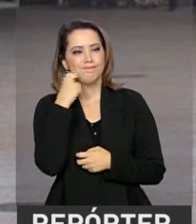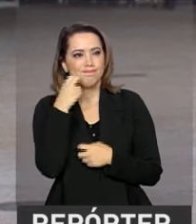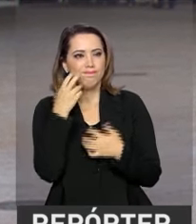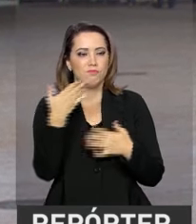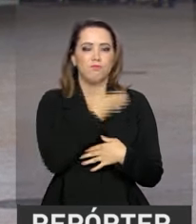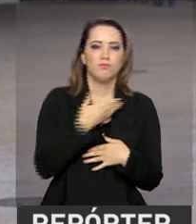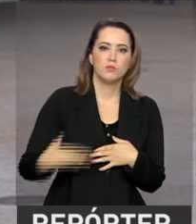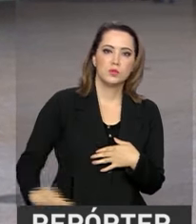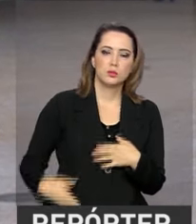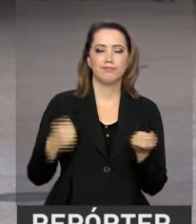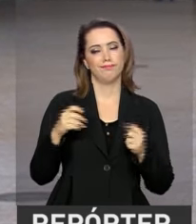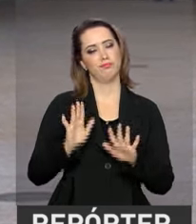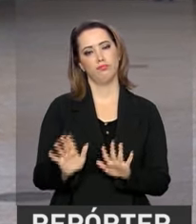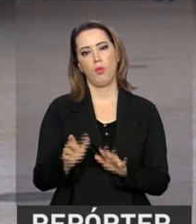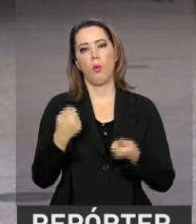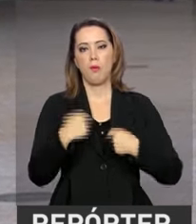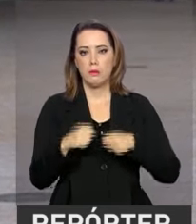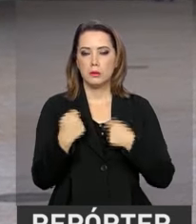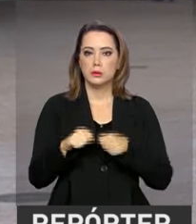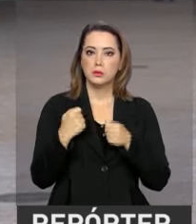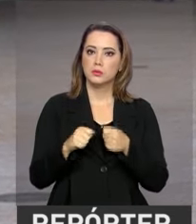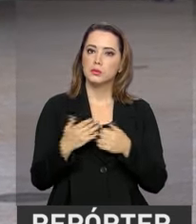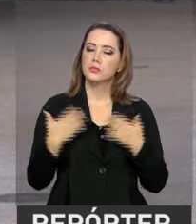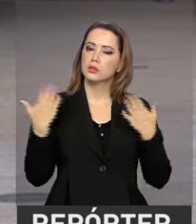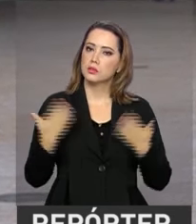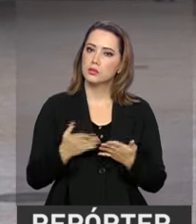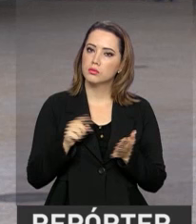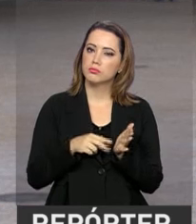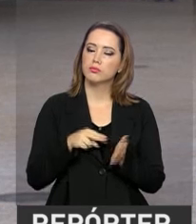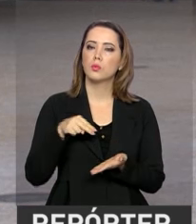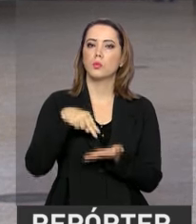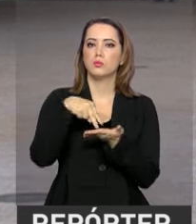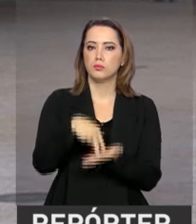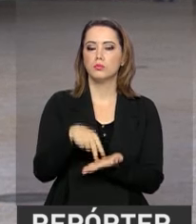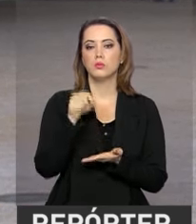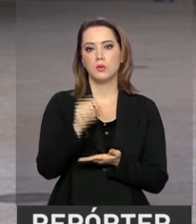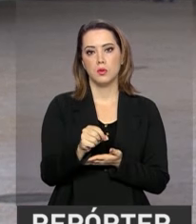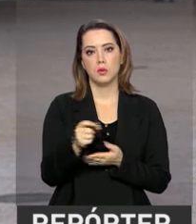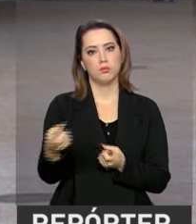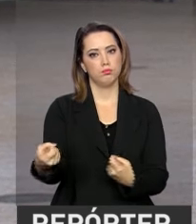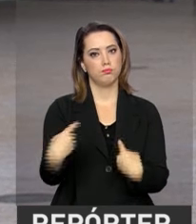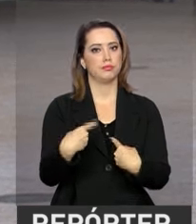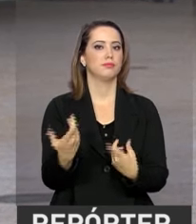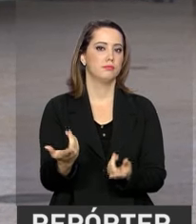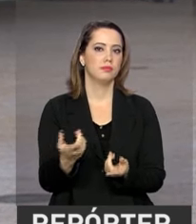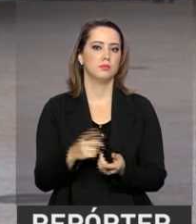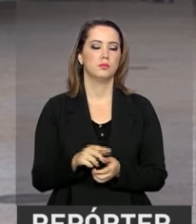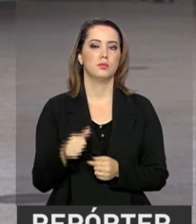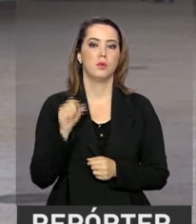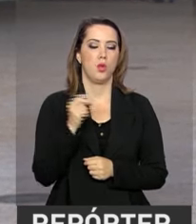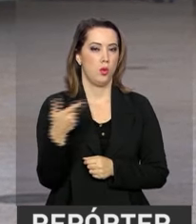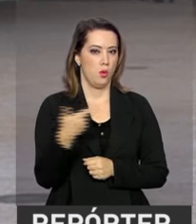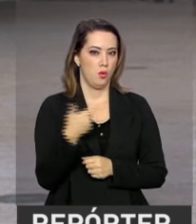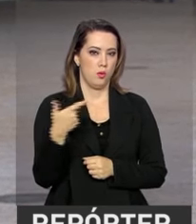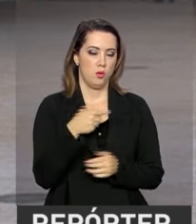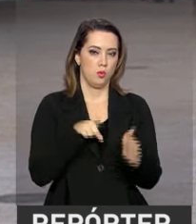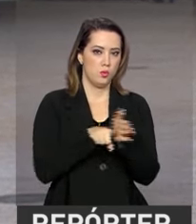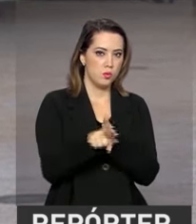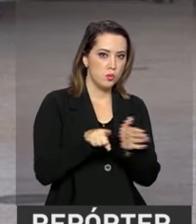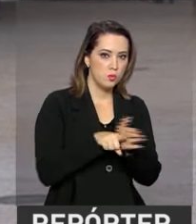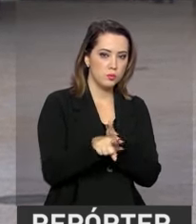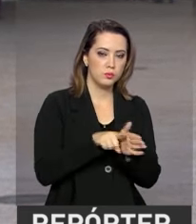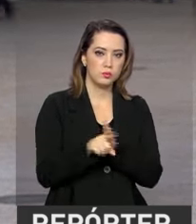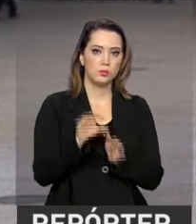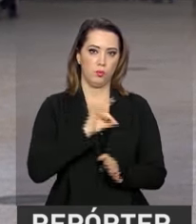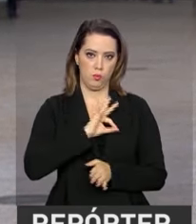com serenidade e transparência. Henrique Eduardo Alves é citado em dois inquéritos na Operação Lava Jato e, como você falou, Daniele,